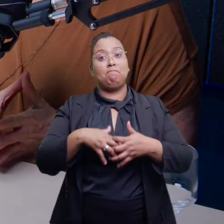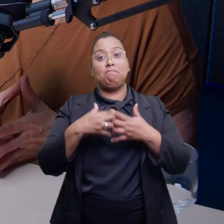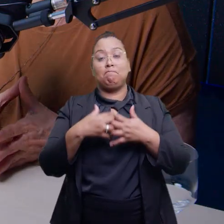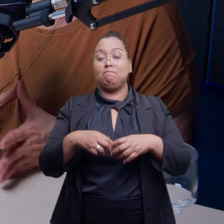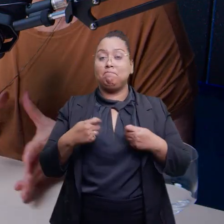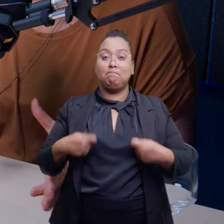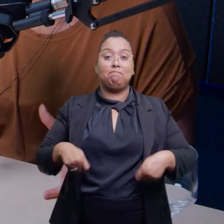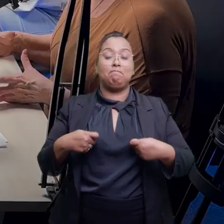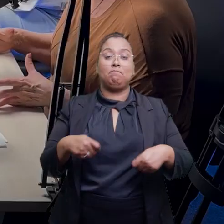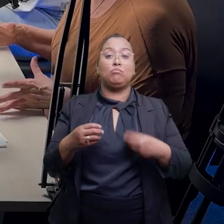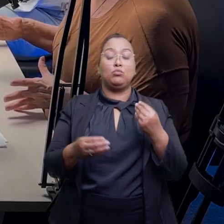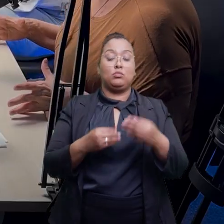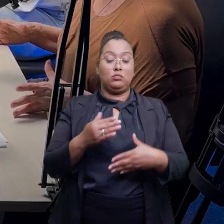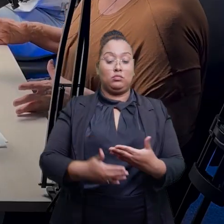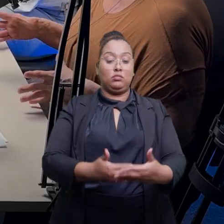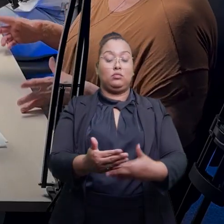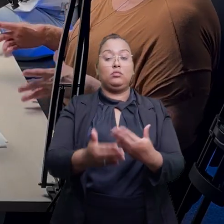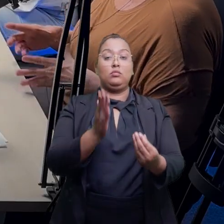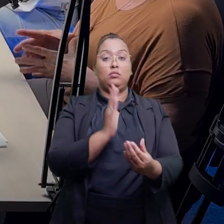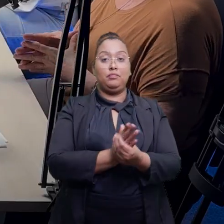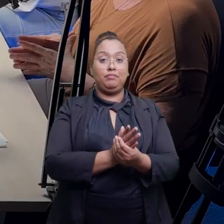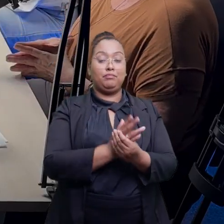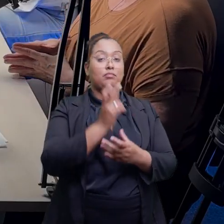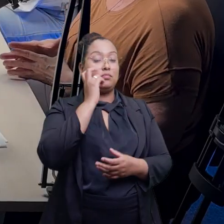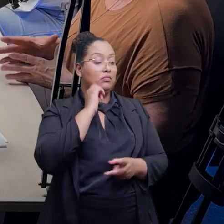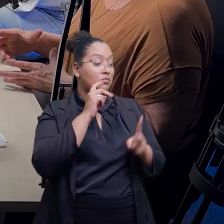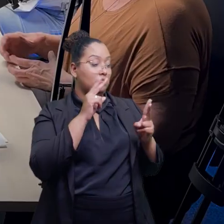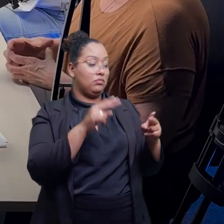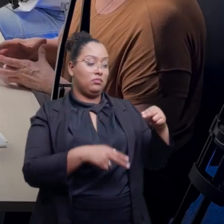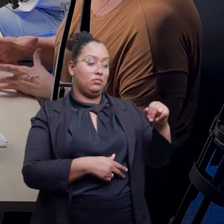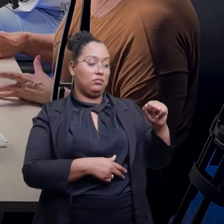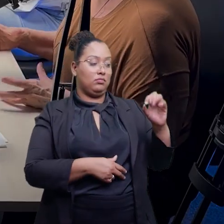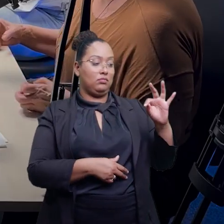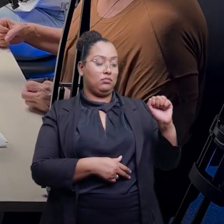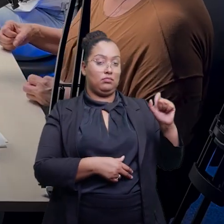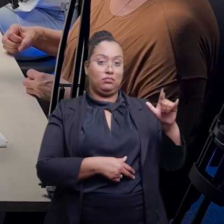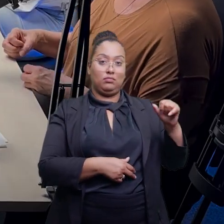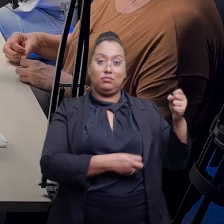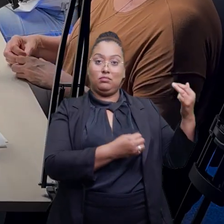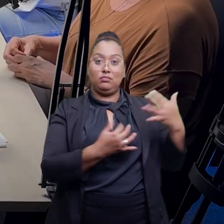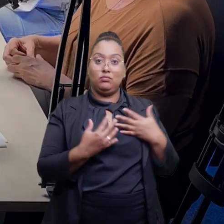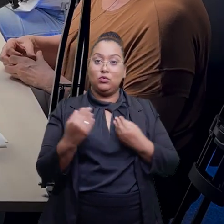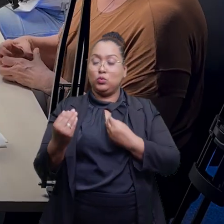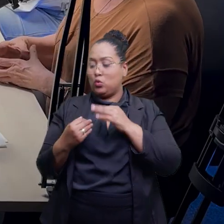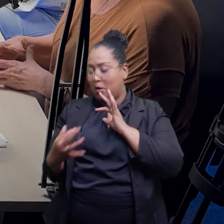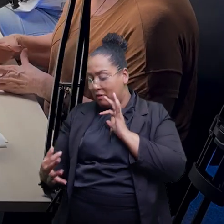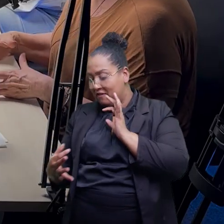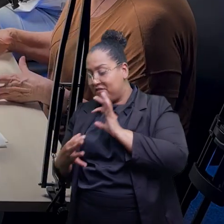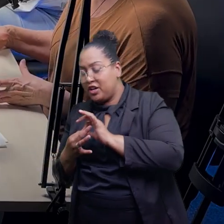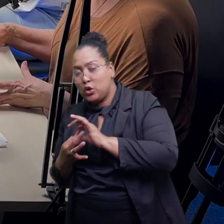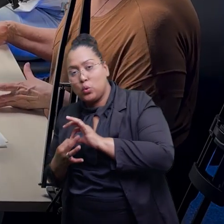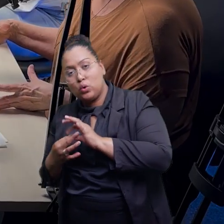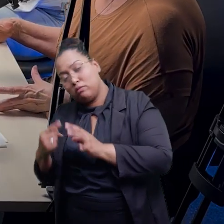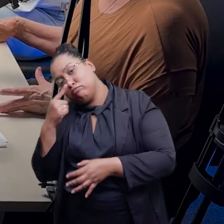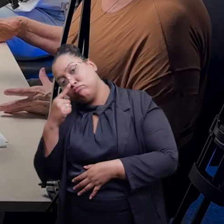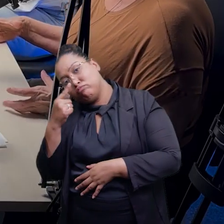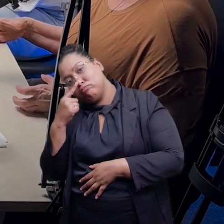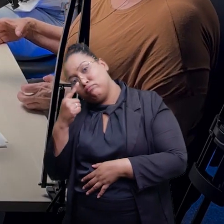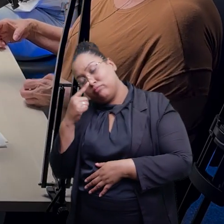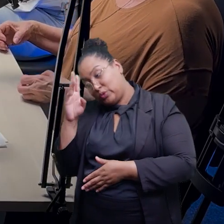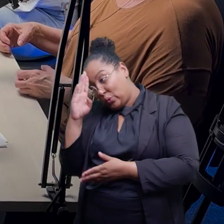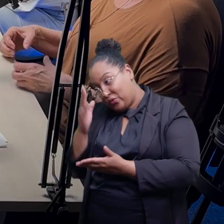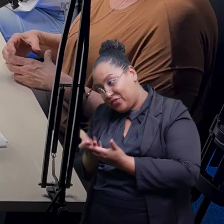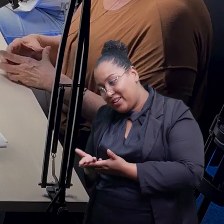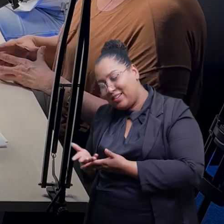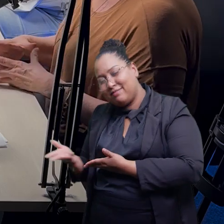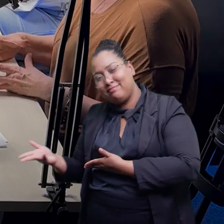é que se dá esse processo de adoção todo que a Natália contou, essa construção de vínculos, né? Essa construção de relação